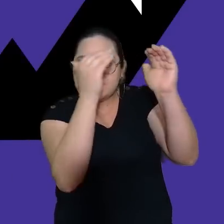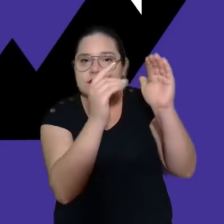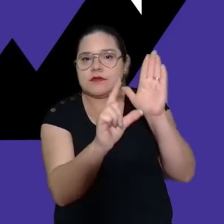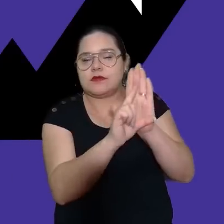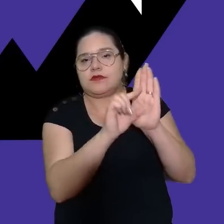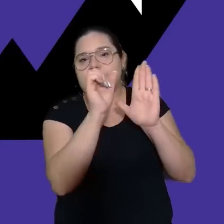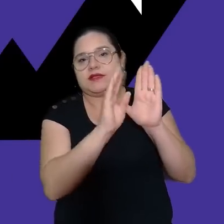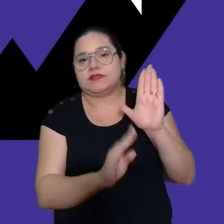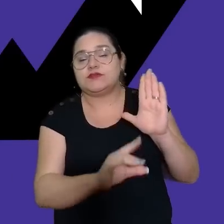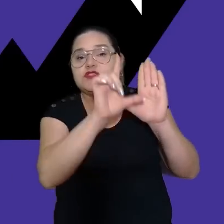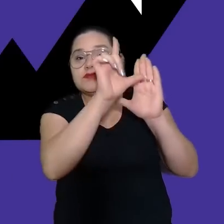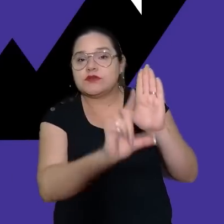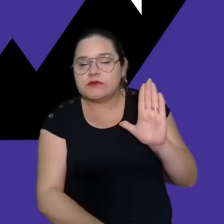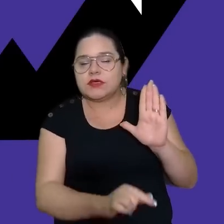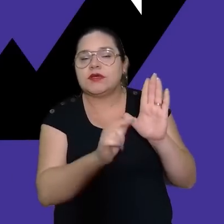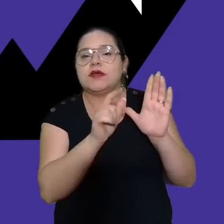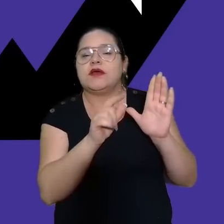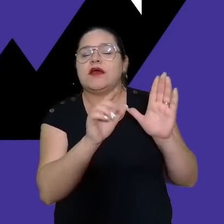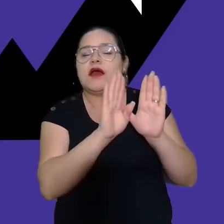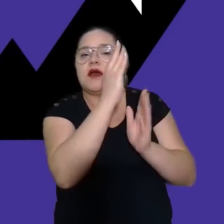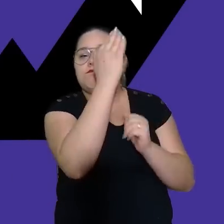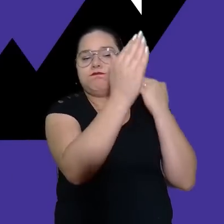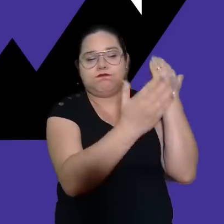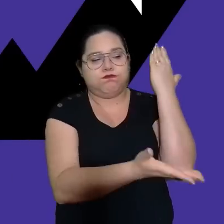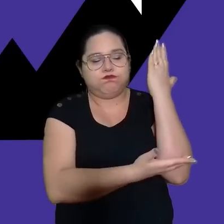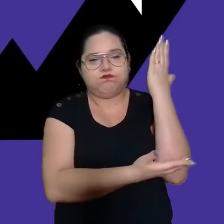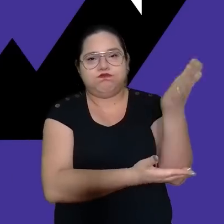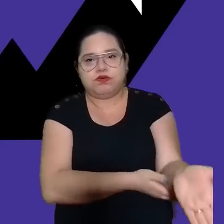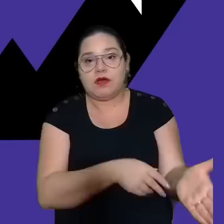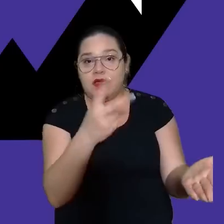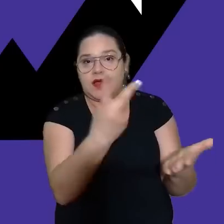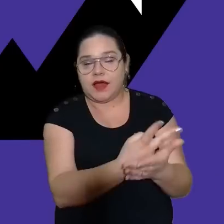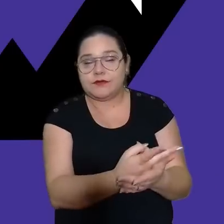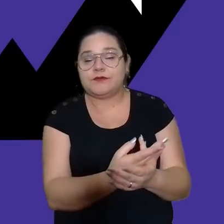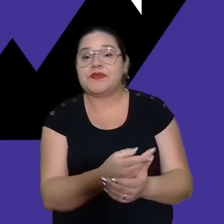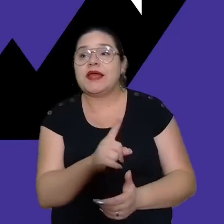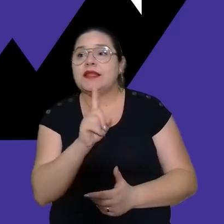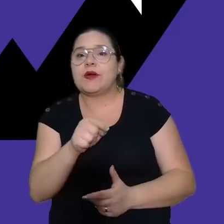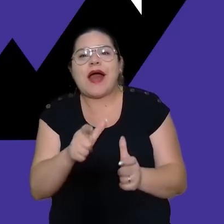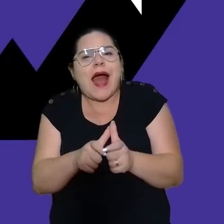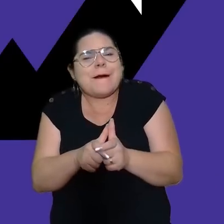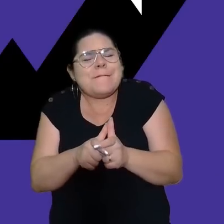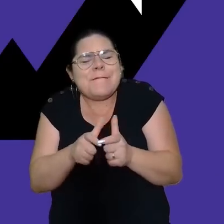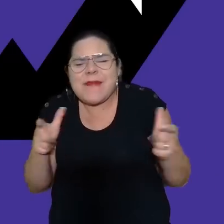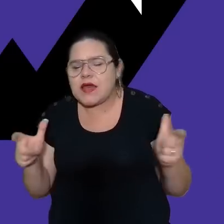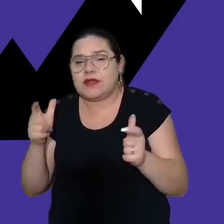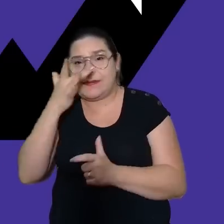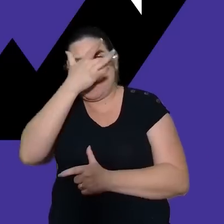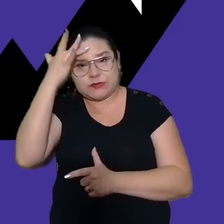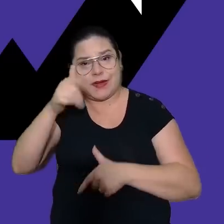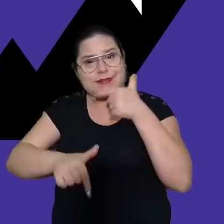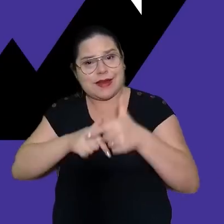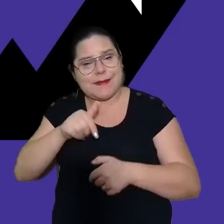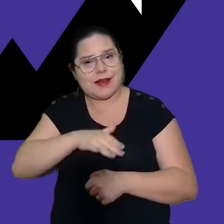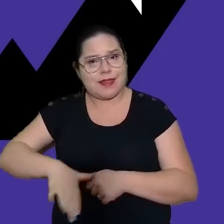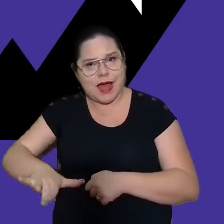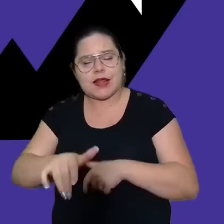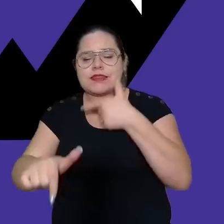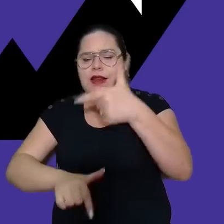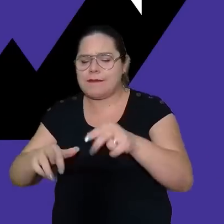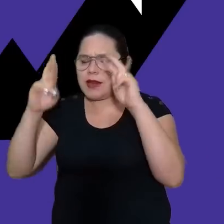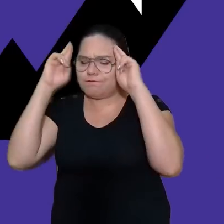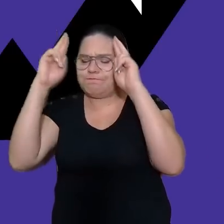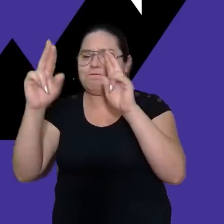ilegalidade. Ela é uma minoria, como disse a Ayrton, quer dizer, a maioria dos produtores, a grande maioria trabalha legalmente, mas